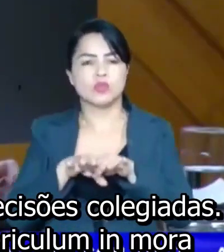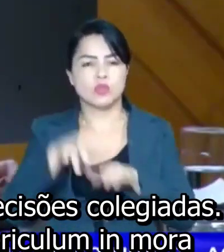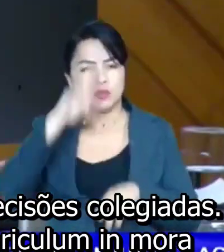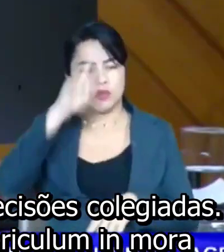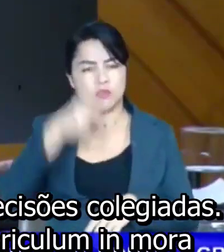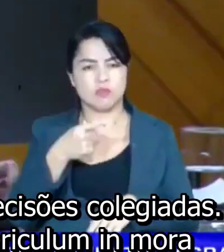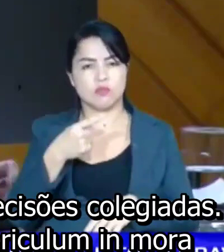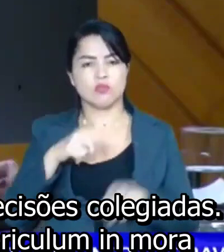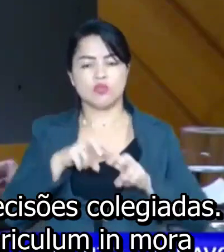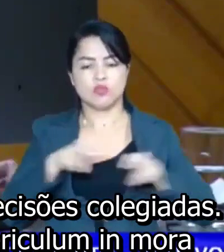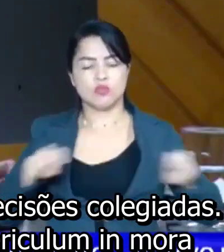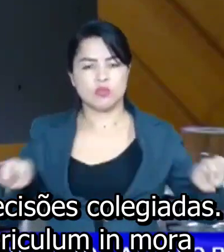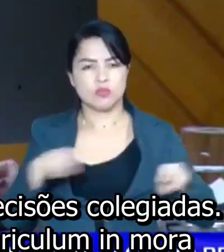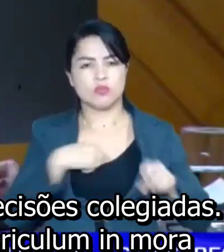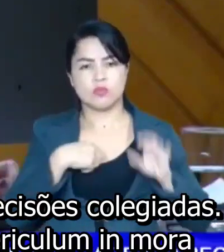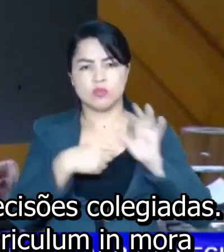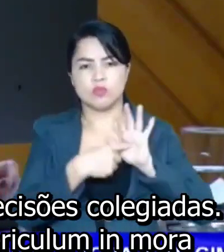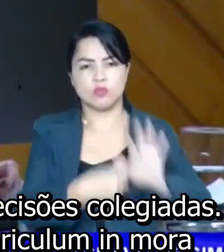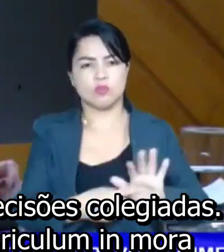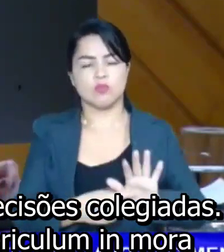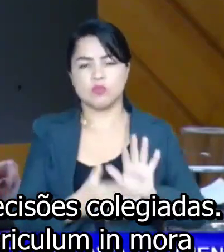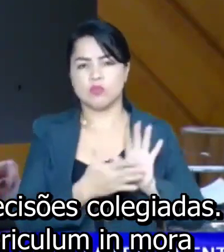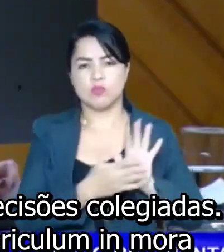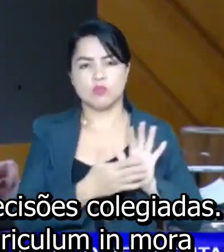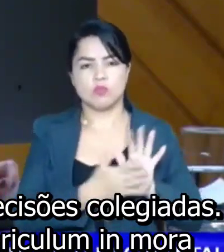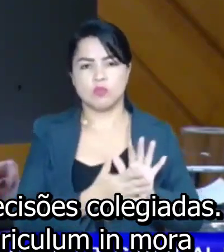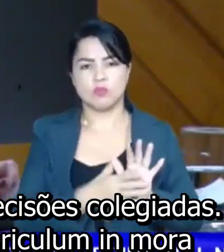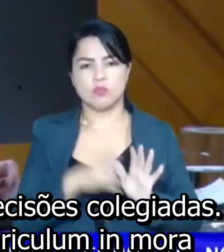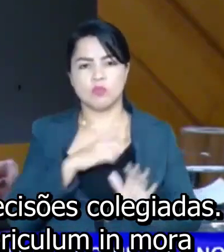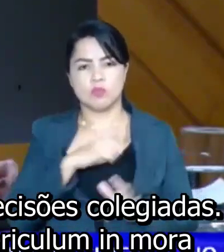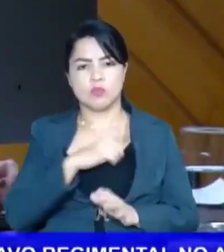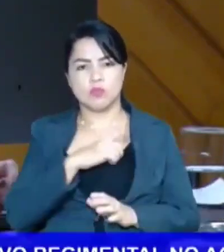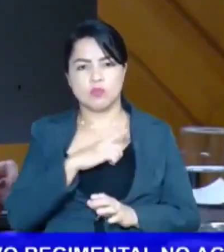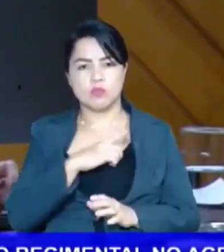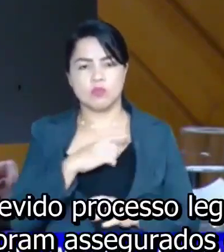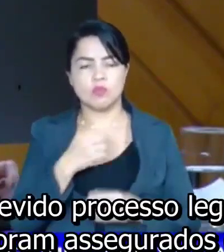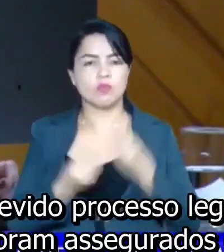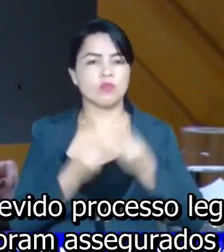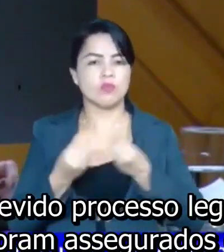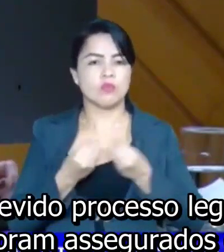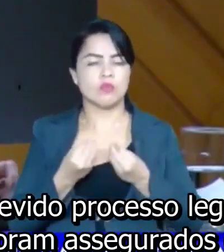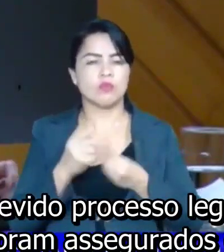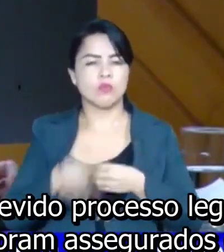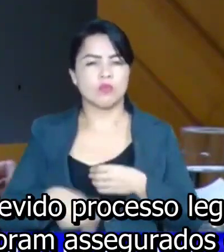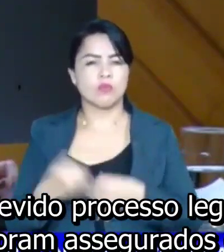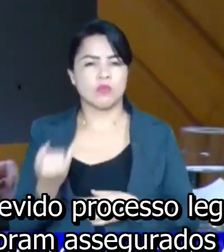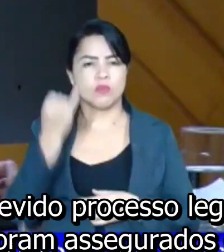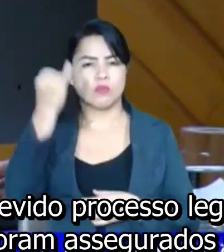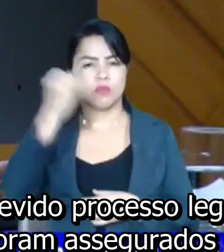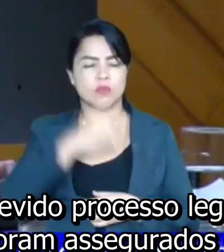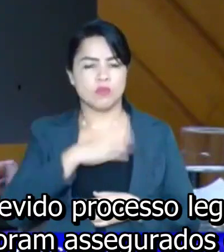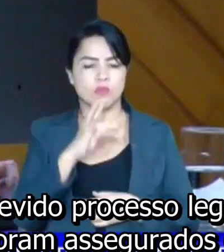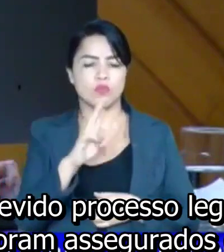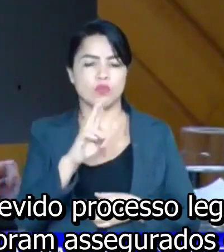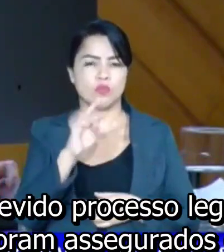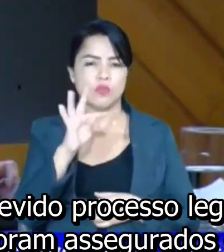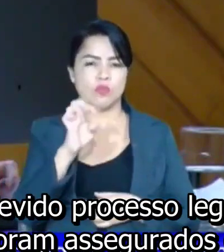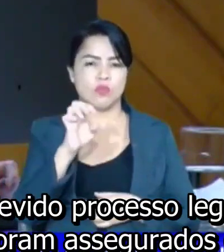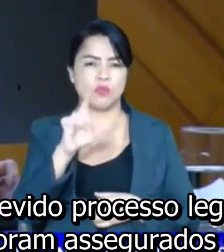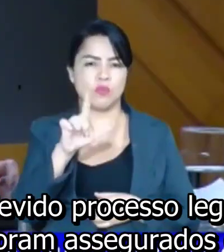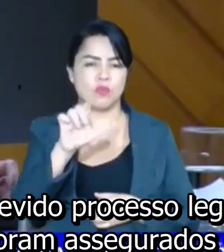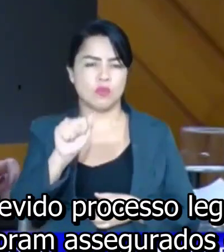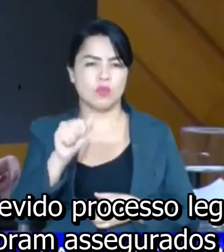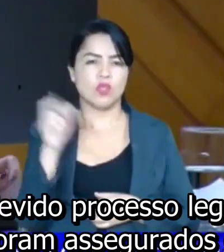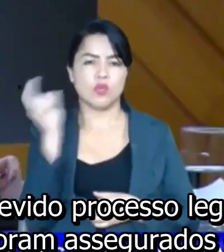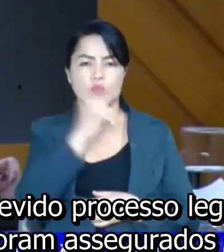colegiadas. Afirmou que não estão presentes o fumo bonis iuris e o periculo in mora para fundamentar a concessão de tutela de urgência,